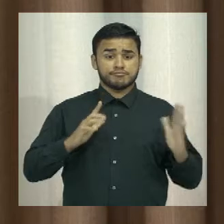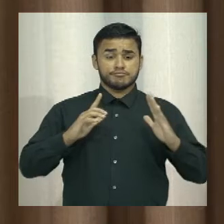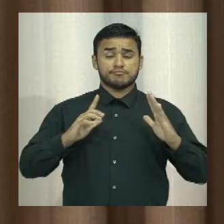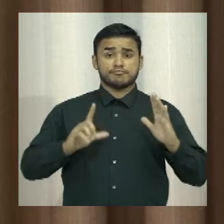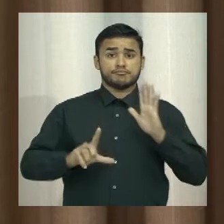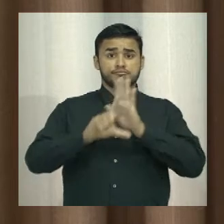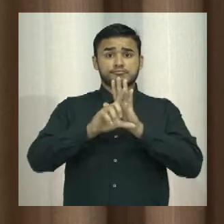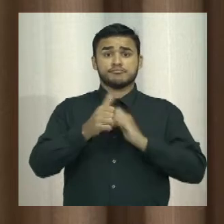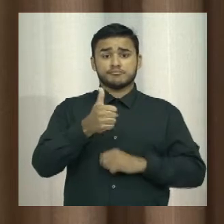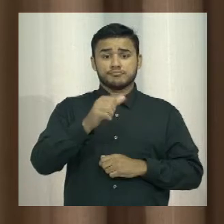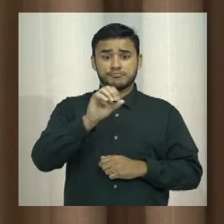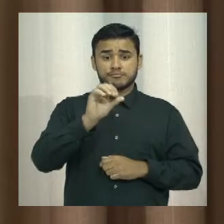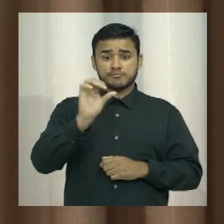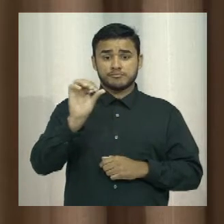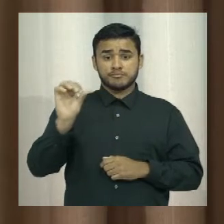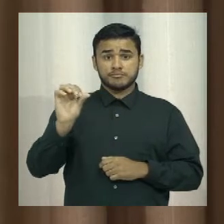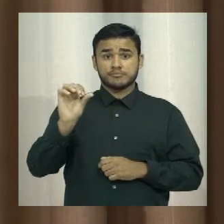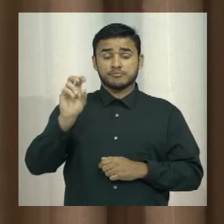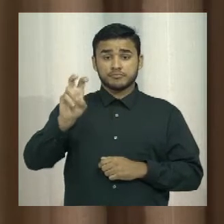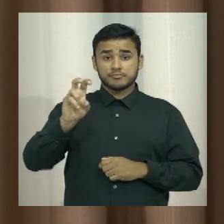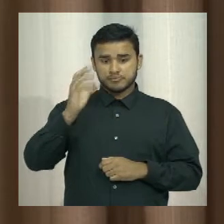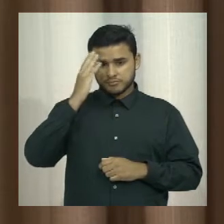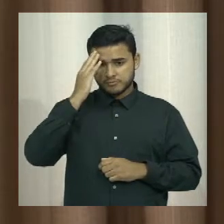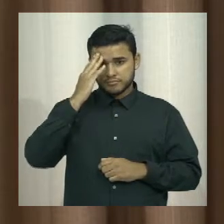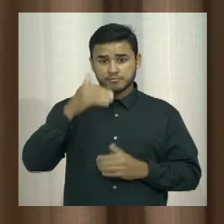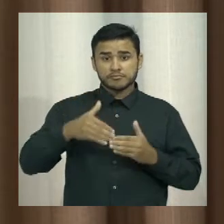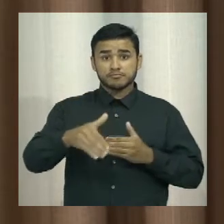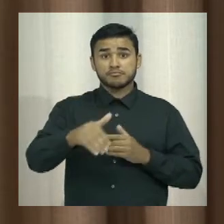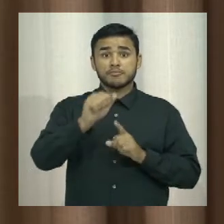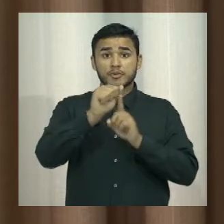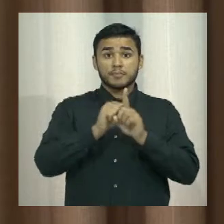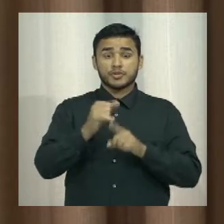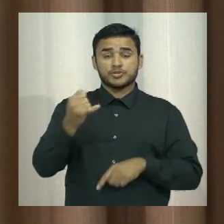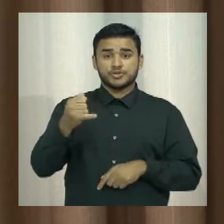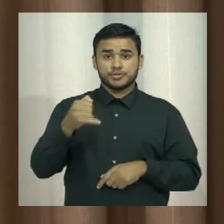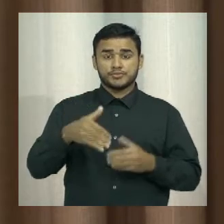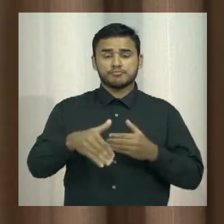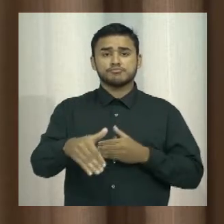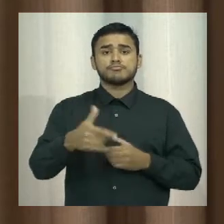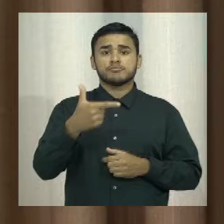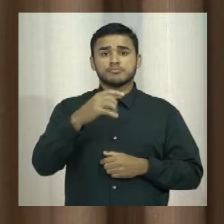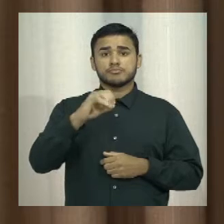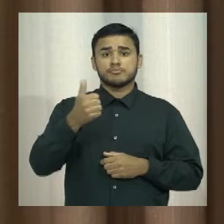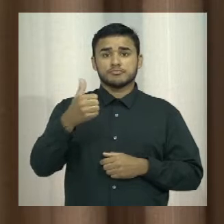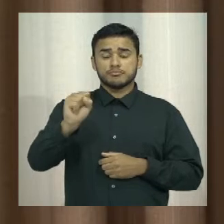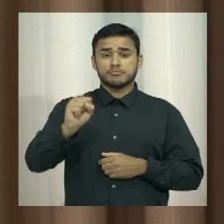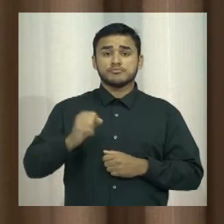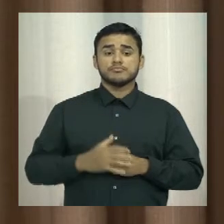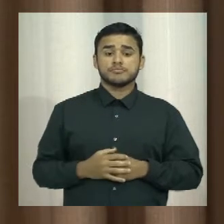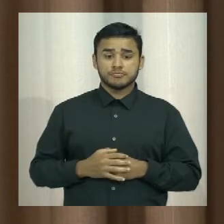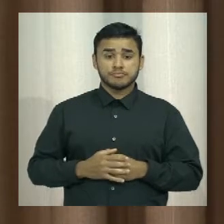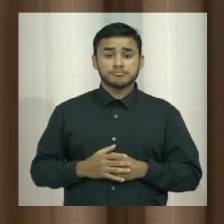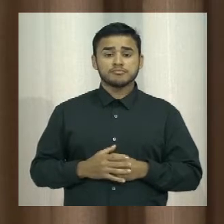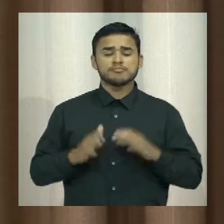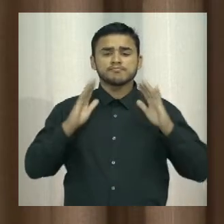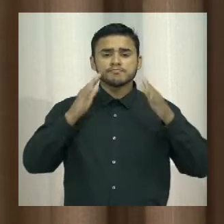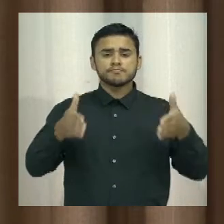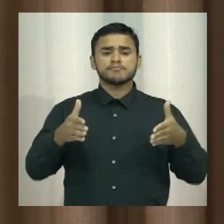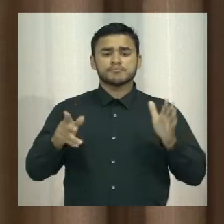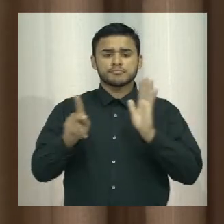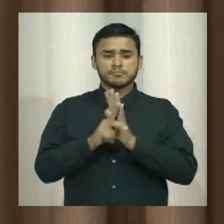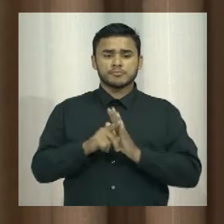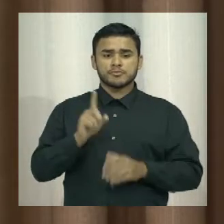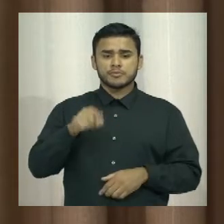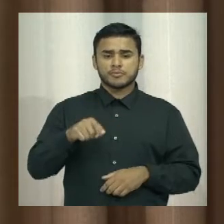número 10.665, instituída em janeiro deste ano de 2018. Esta vem instituir o Dia Municipal